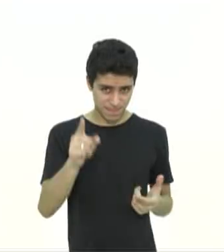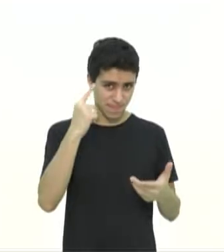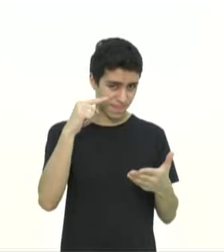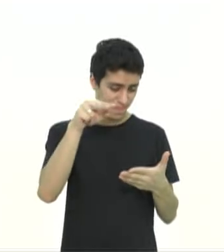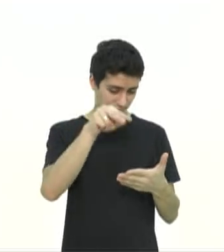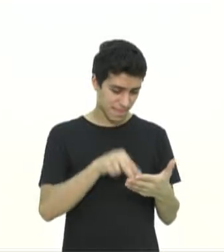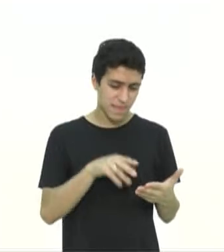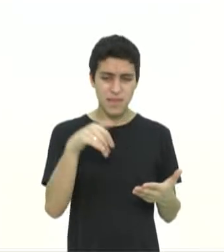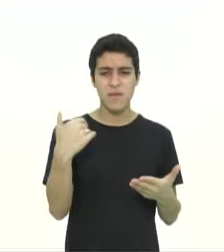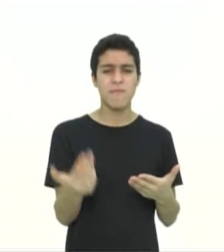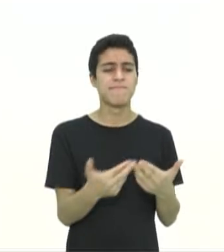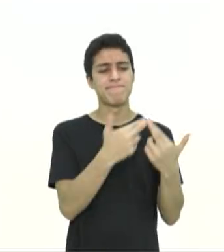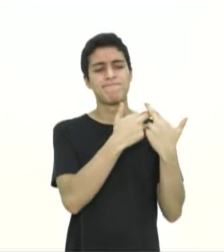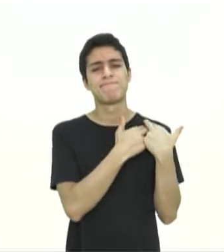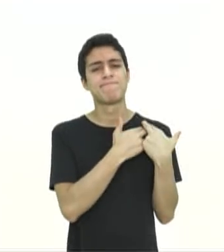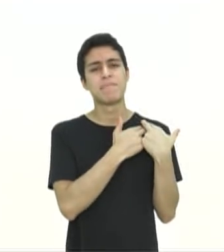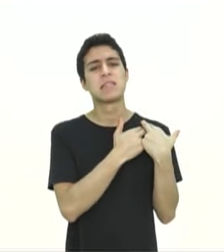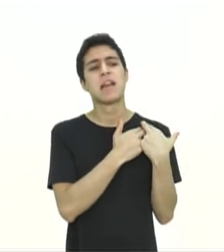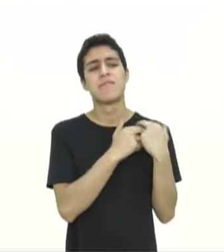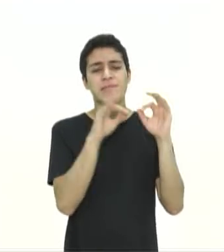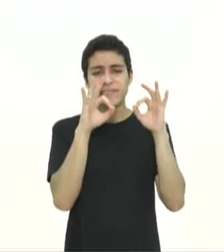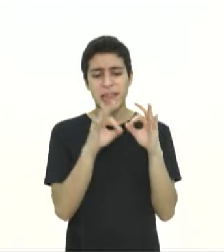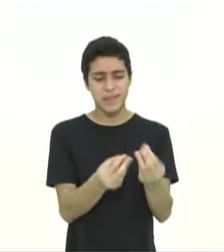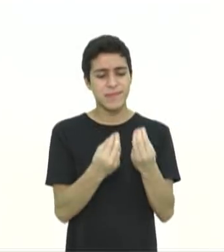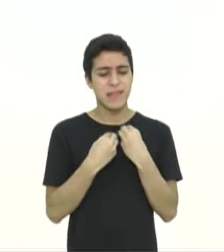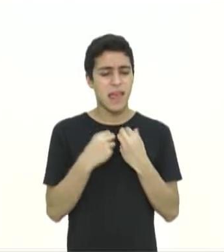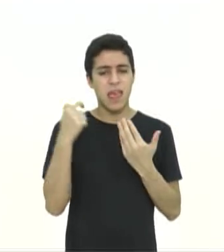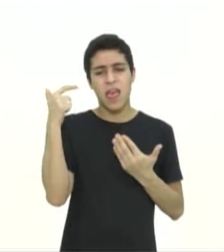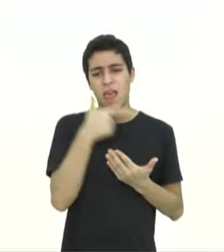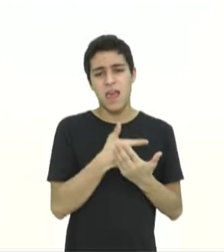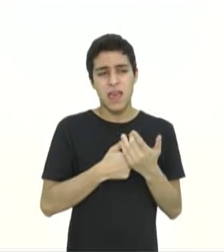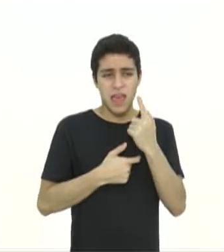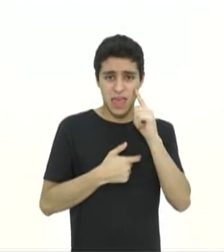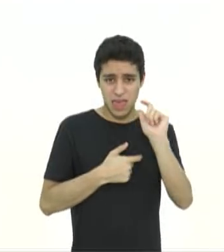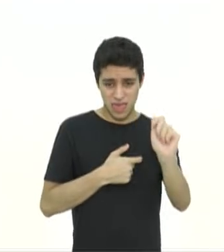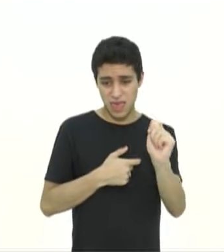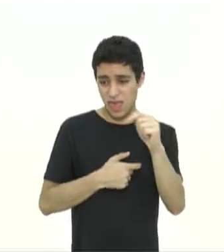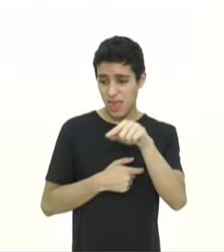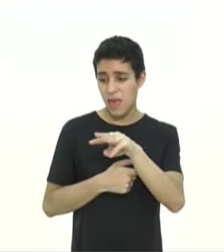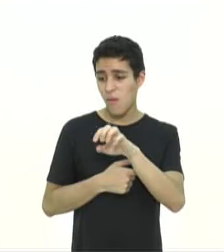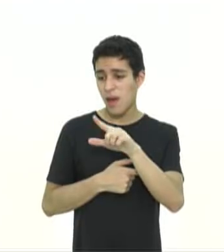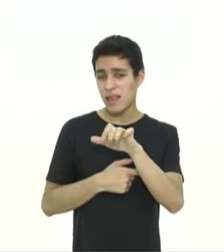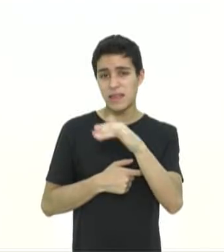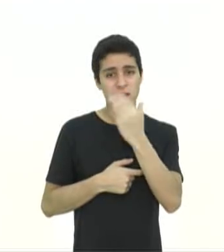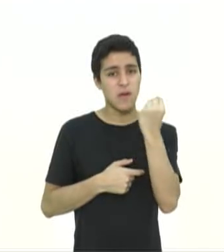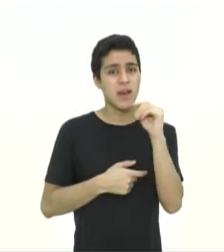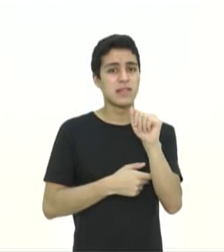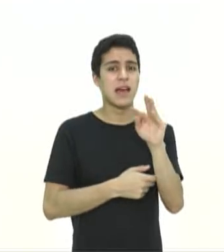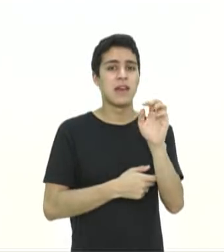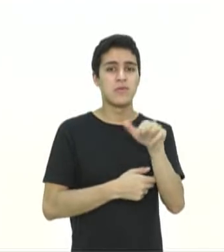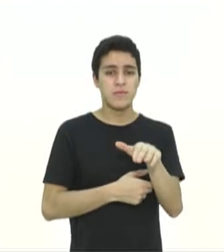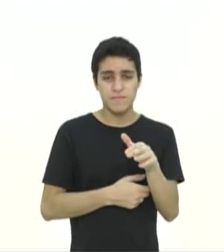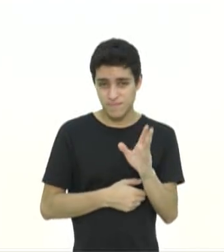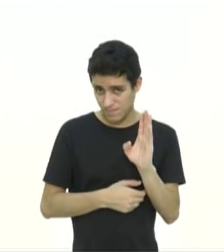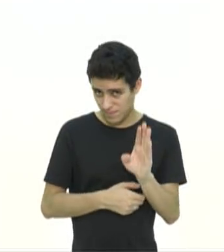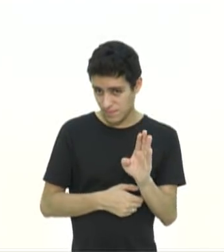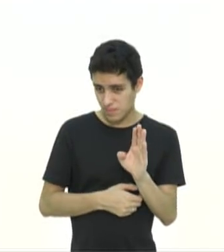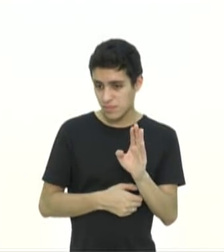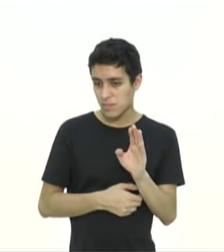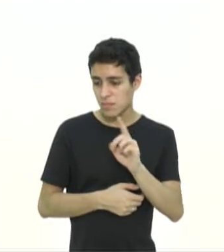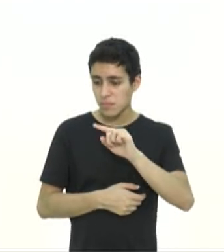qual fator foi responsável por desencadear o humor? Letra A, Wesley não gosta de atum? Letra B,